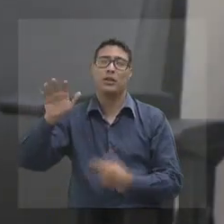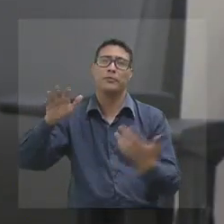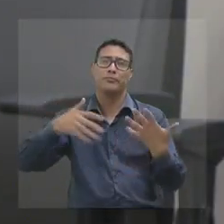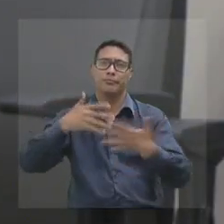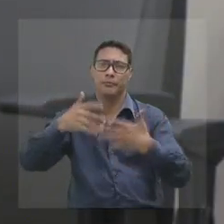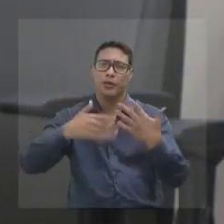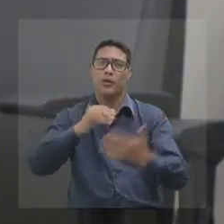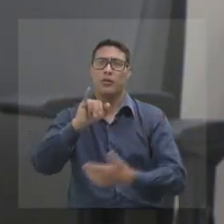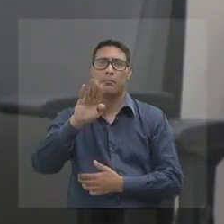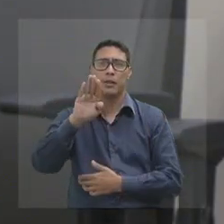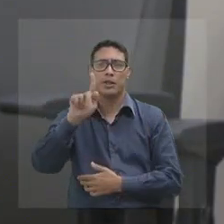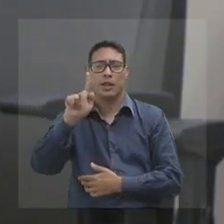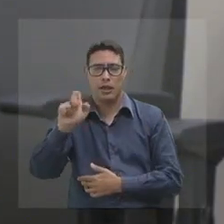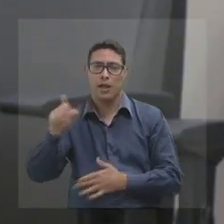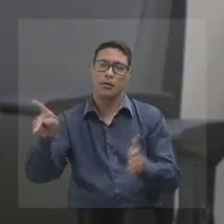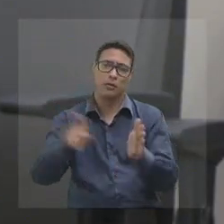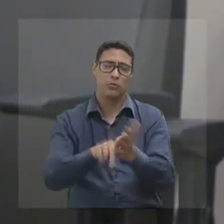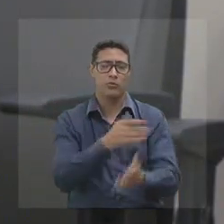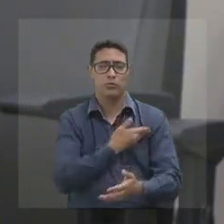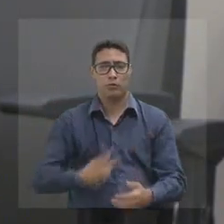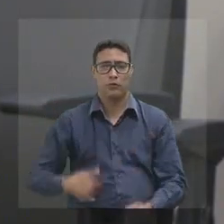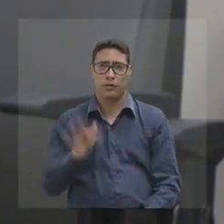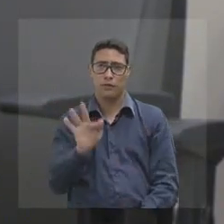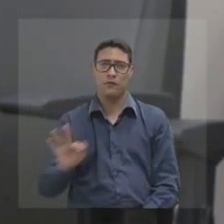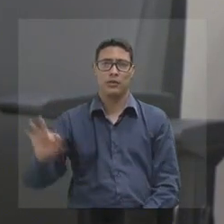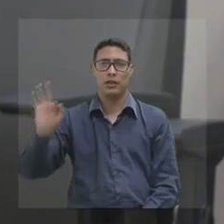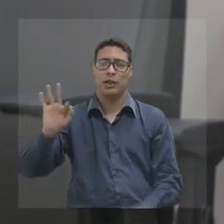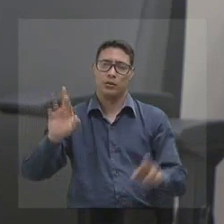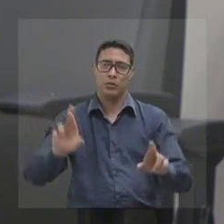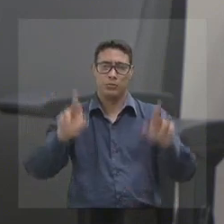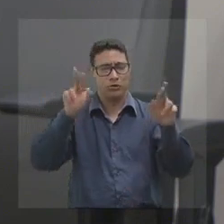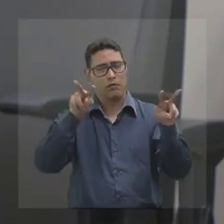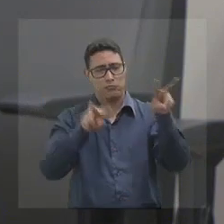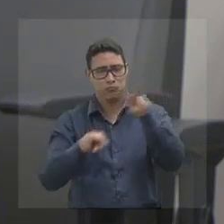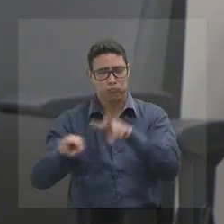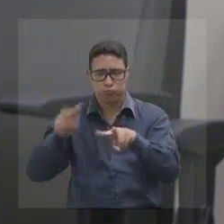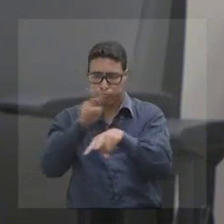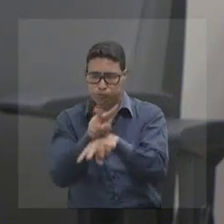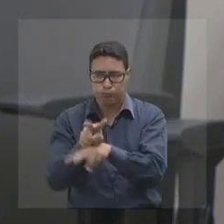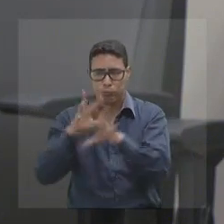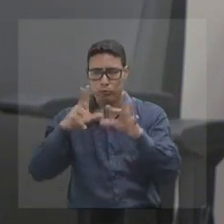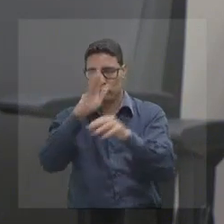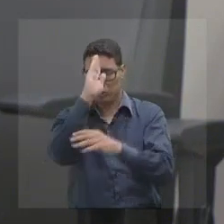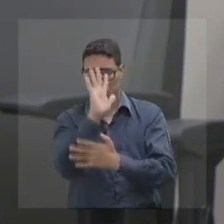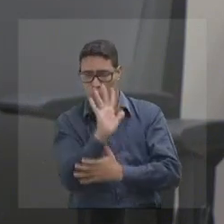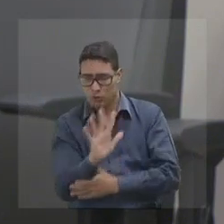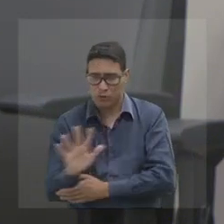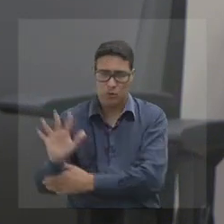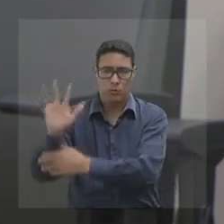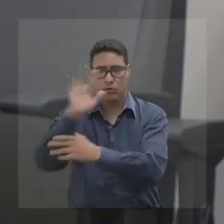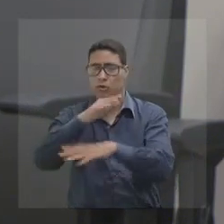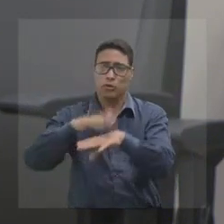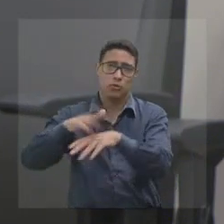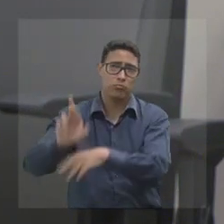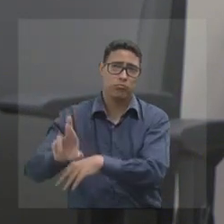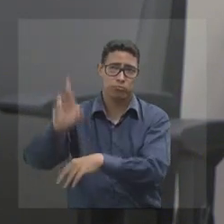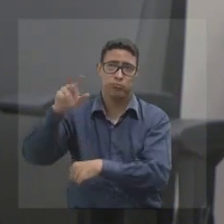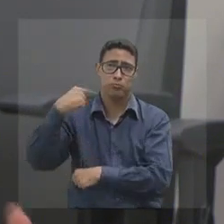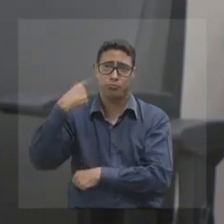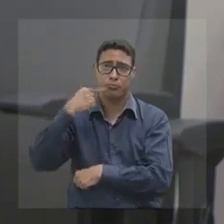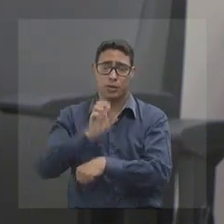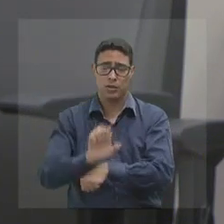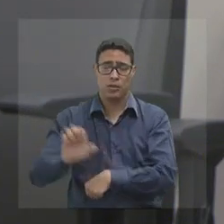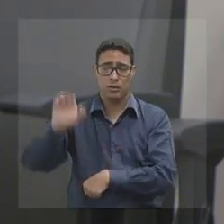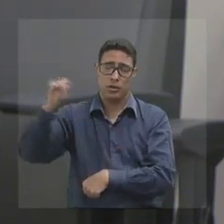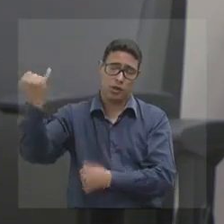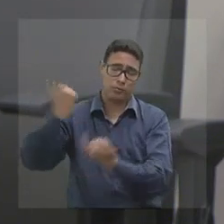delimita né Essa área é em todo o Brasil então a gente teve esse parecer da Advocacia Geral do Estado sobre